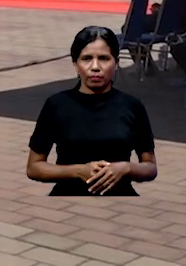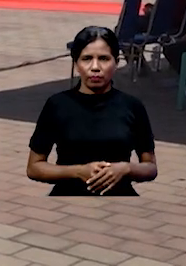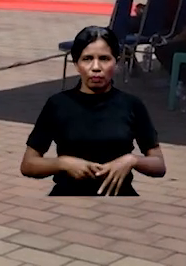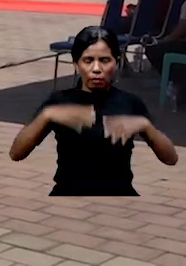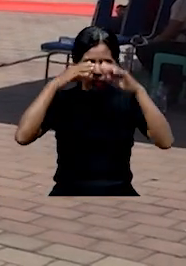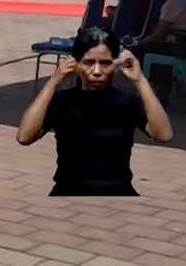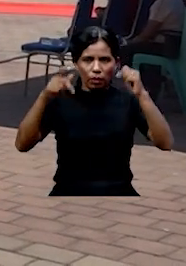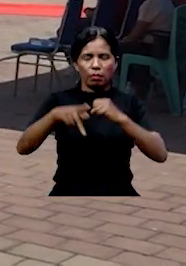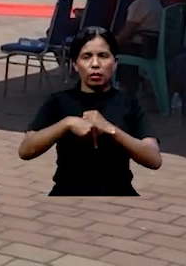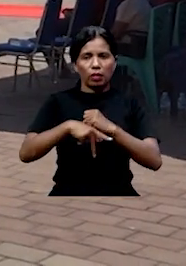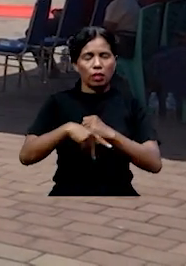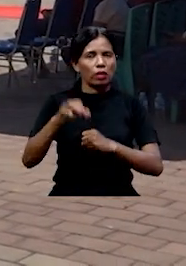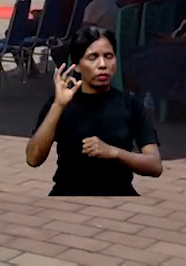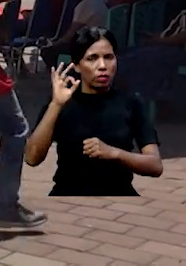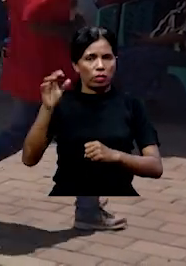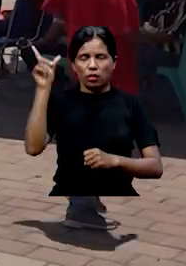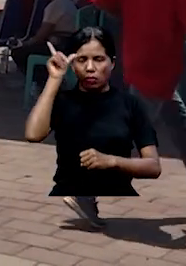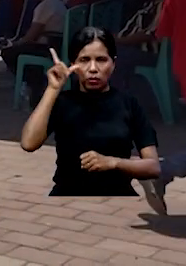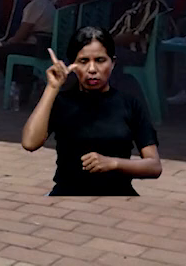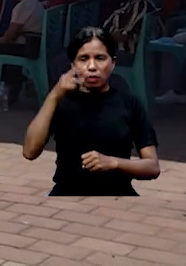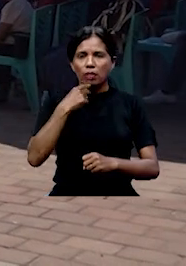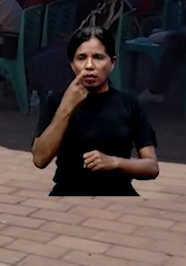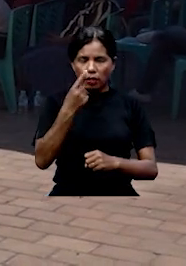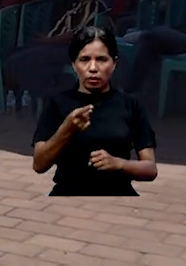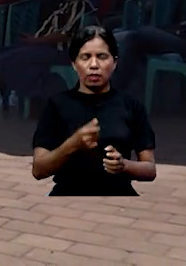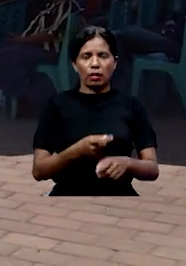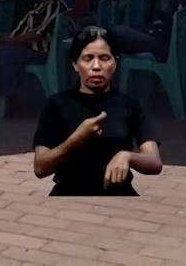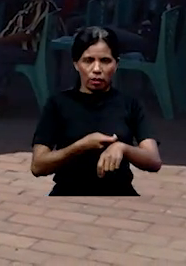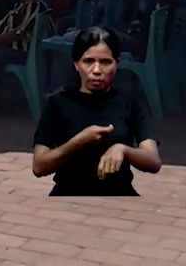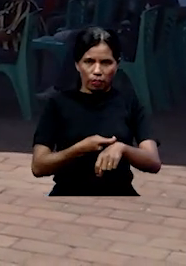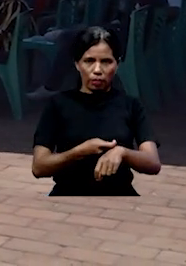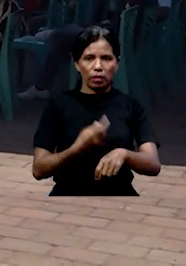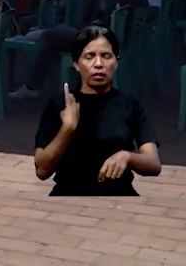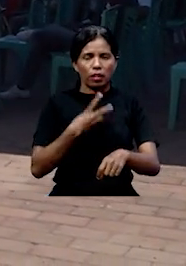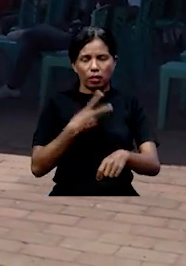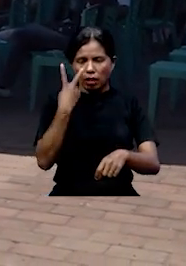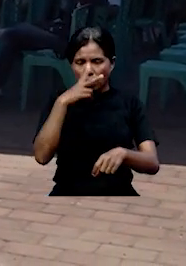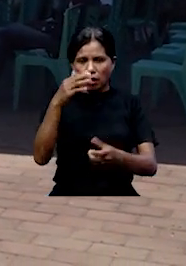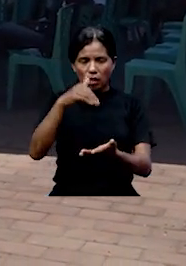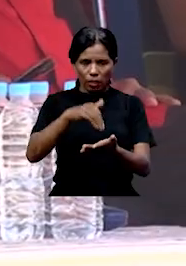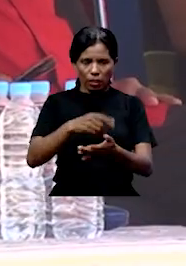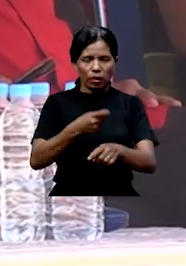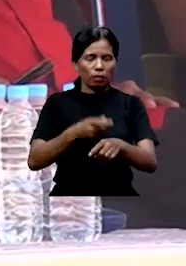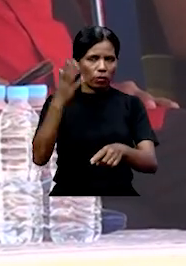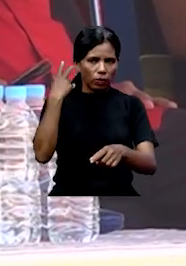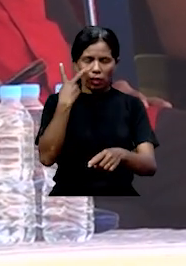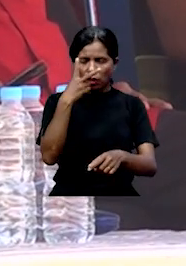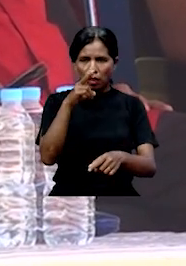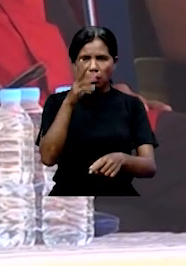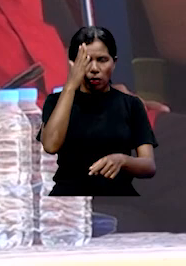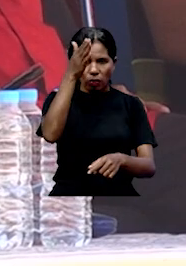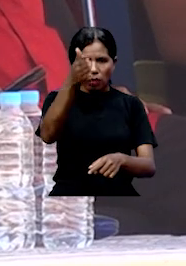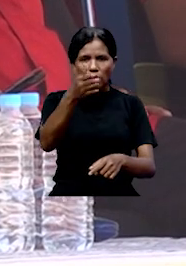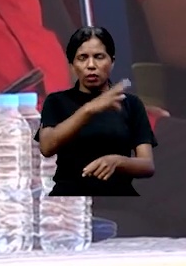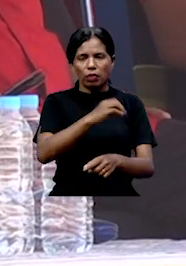Presidente Partido Fretilin Francisco Guterres Lola hateten tempo ona atu halo reflexão ba pasado hodi hate ke ba wen nu nebe